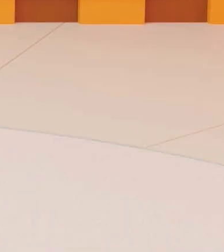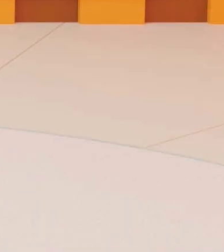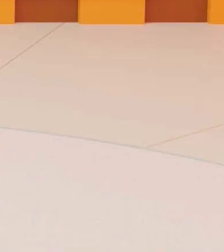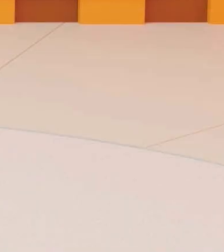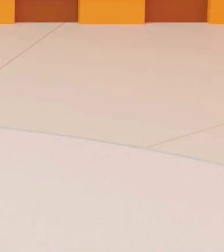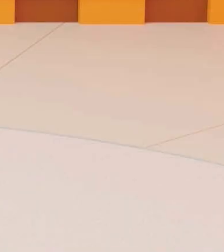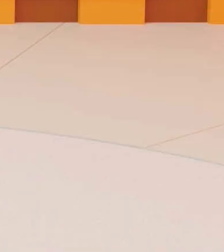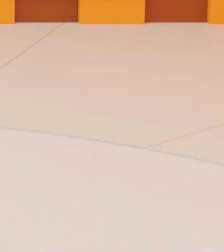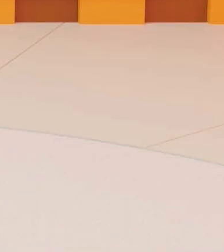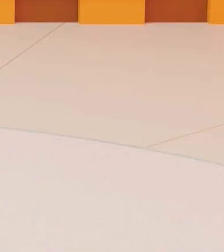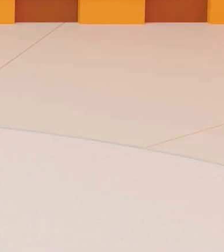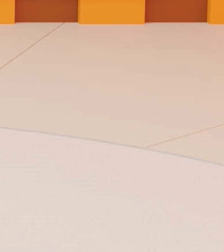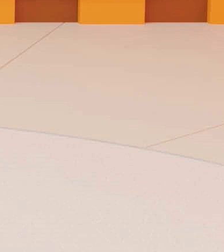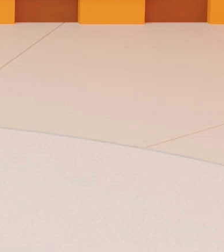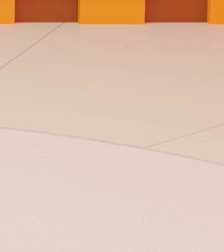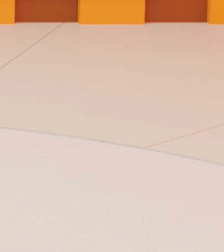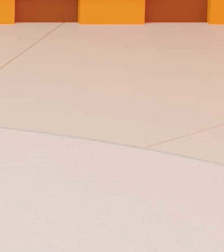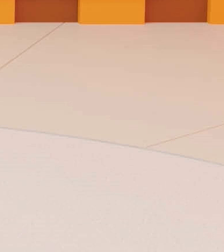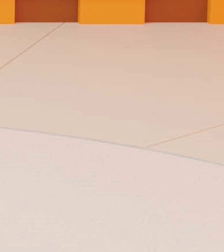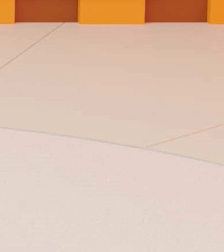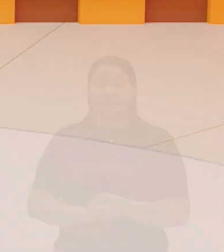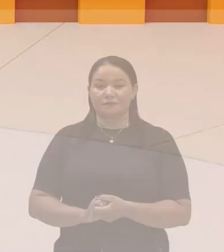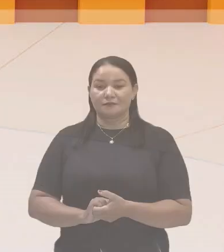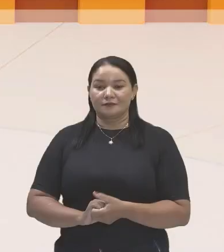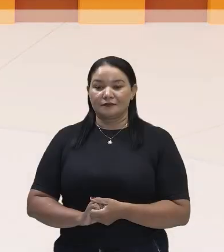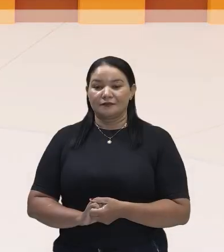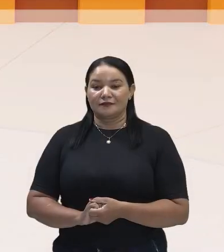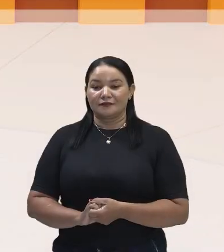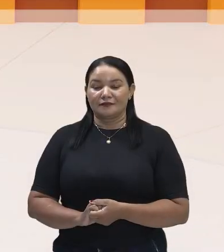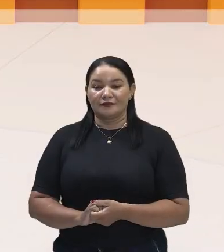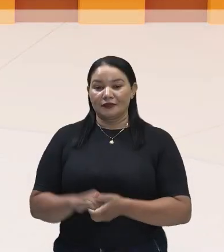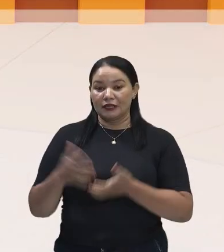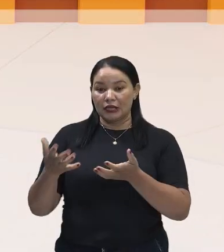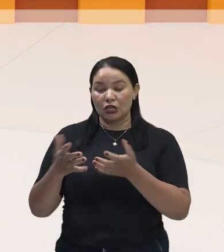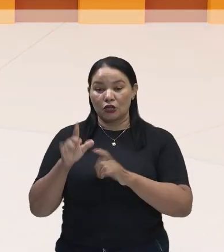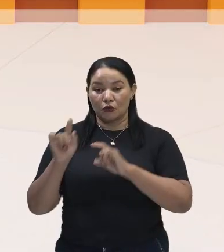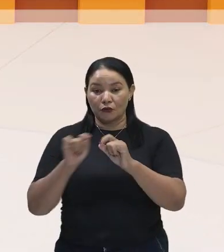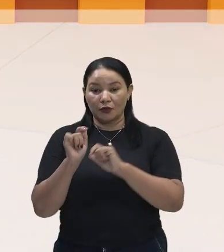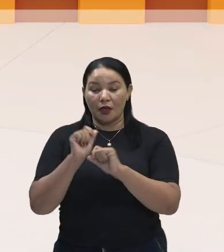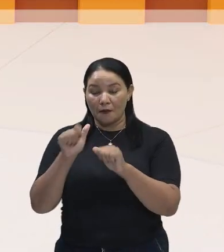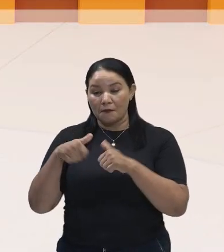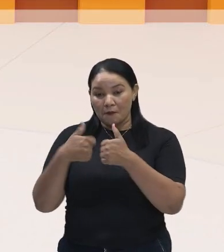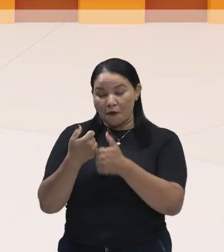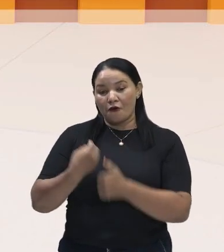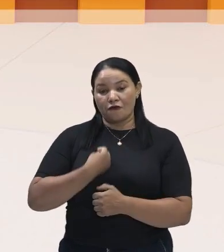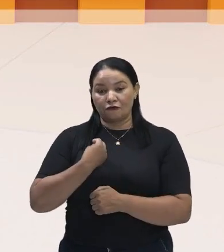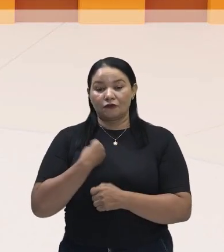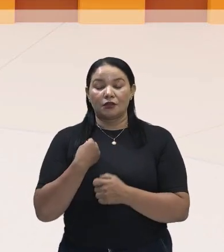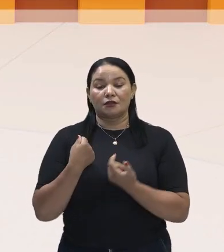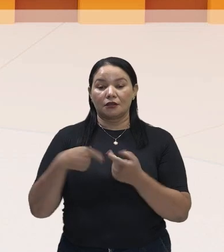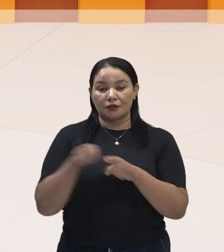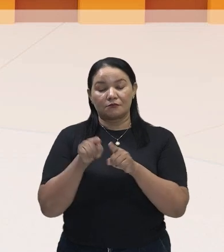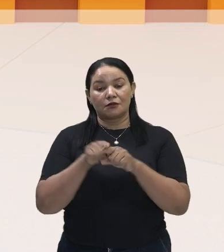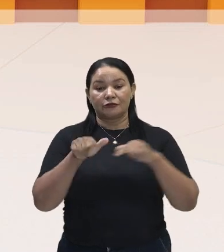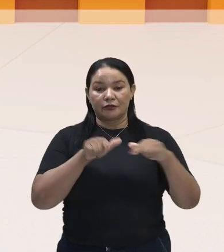melhores condições de vida. No entanto, houve uma reação violenta dos soldados de